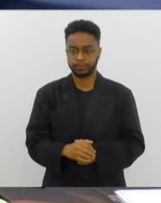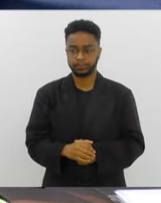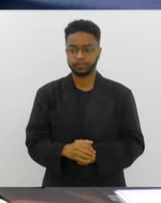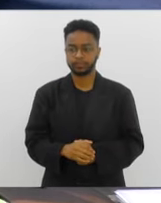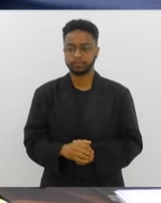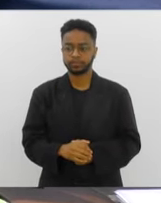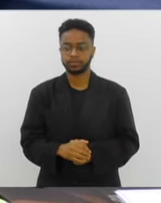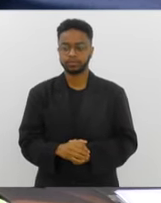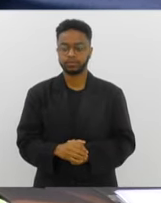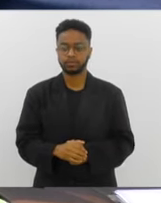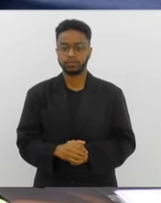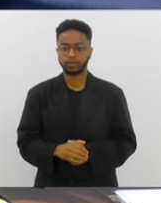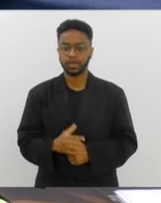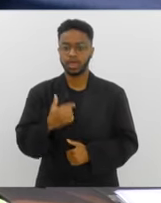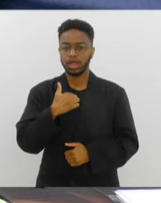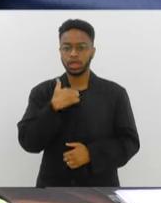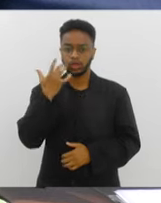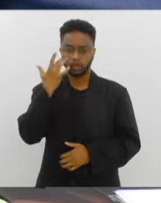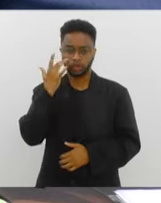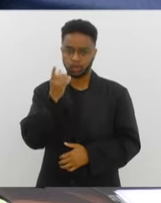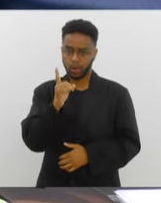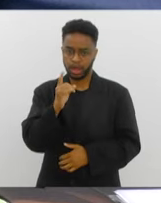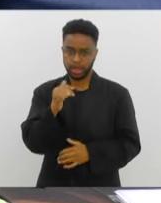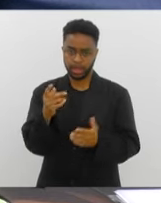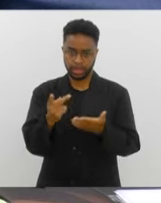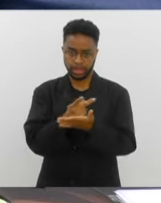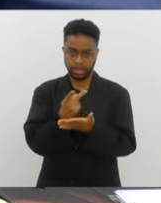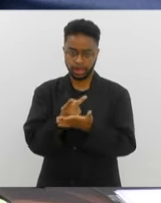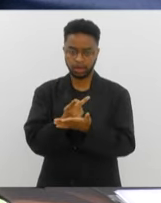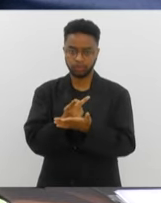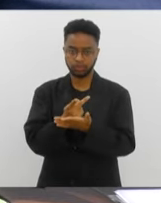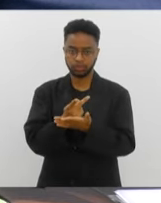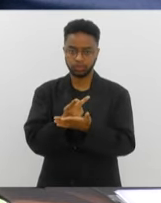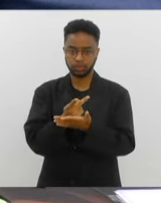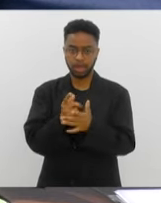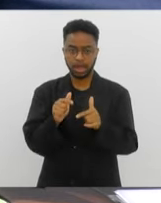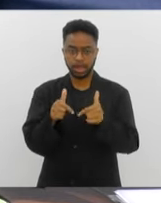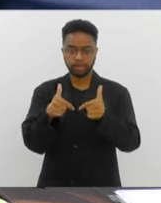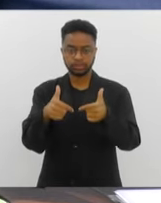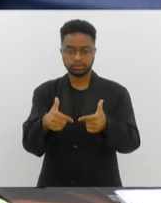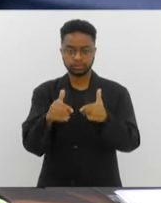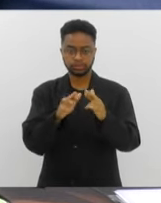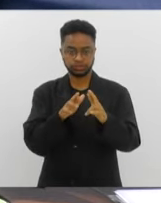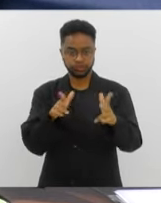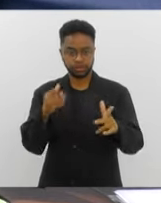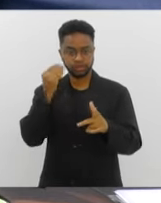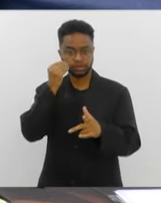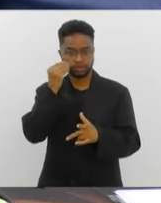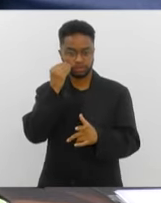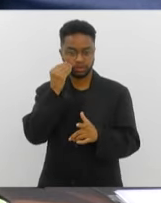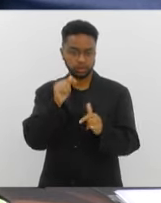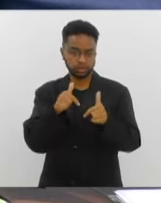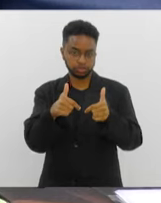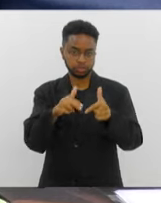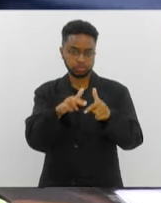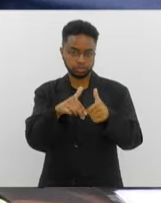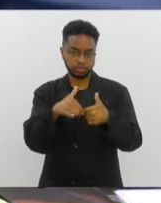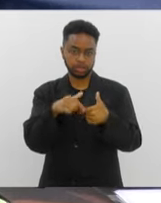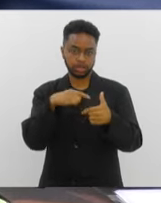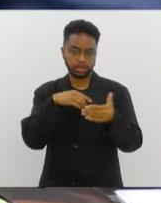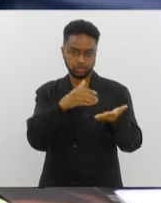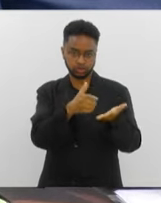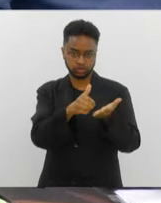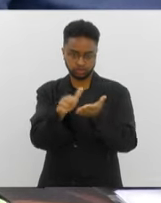Eu não acho errado que se tomem medidas diferenciadas para compensar exclusões. Eu mesmo sou coautor da lei de cotas,